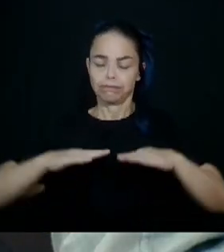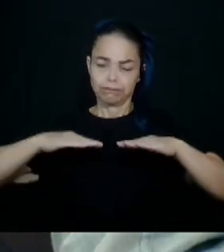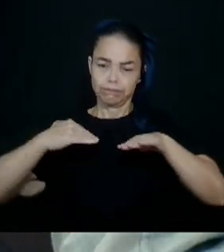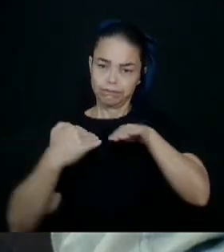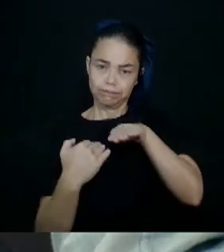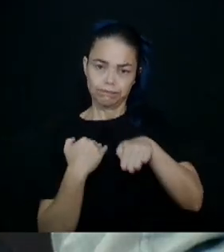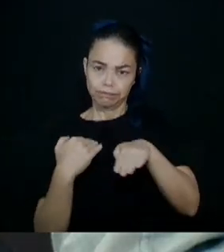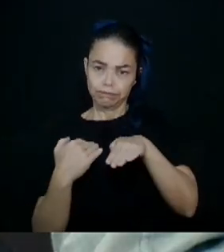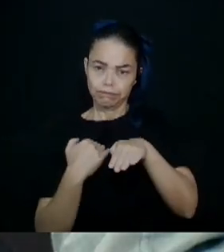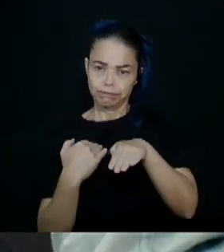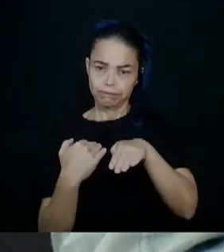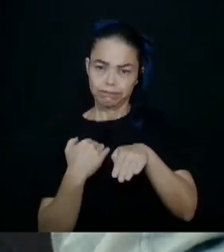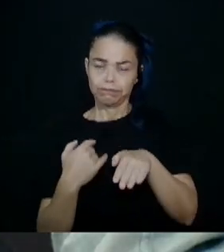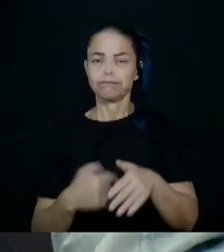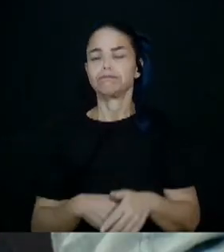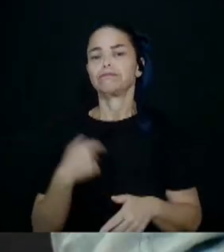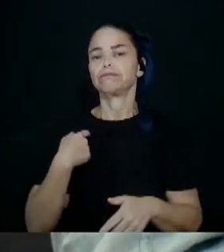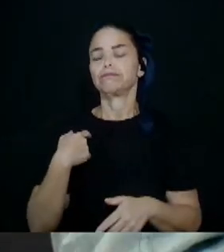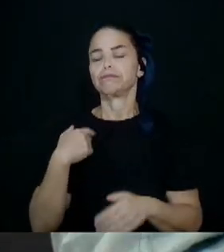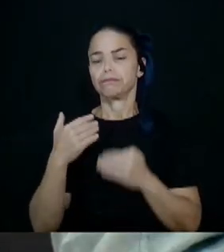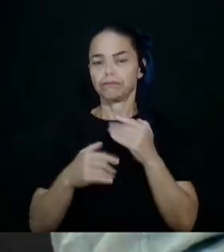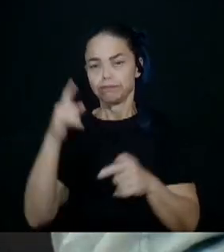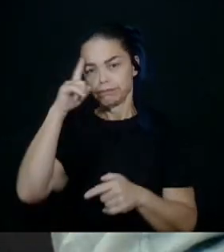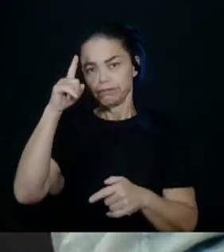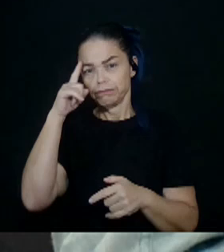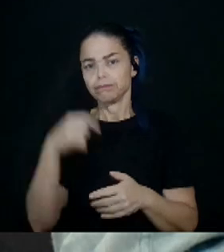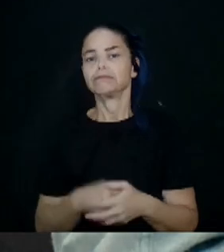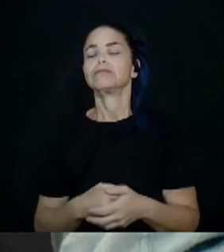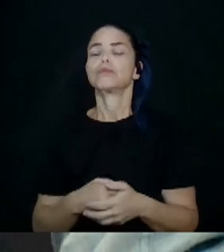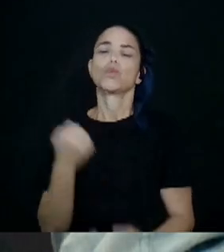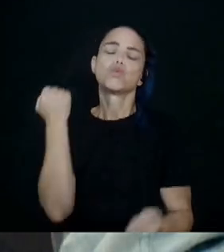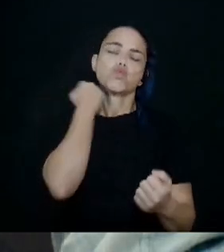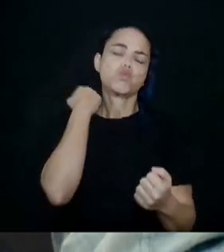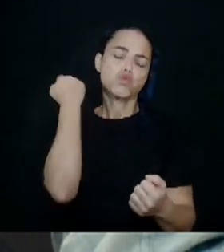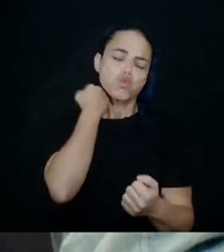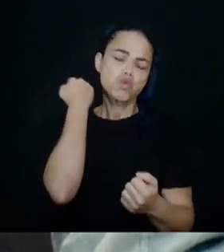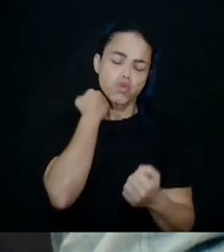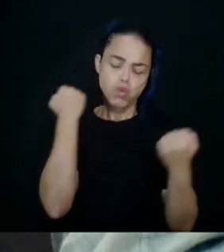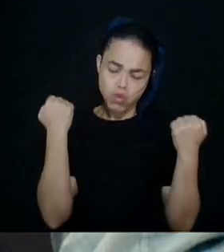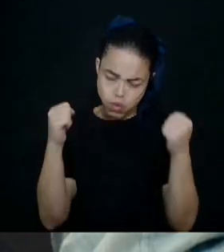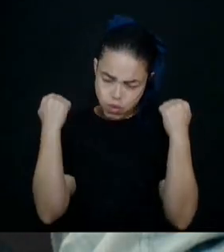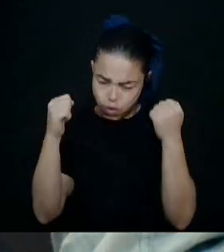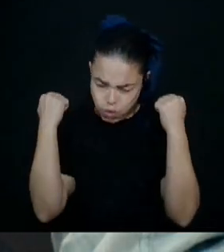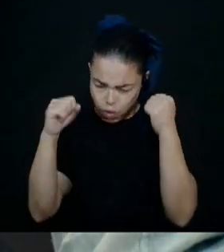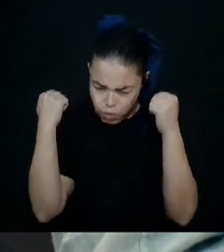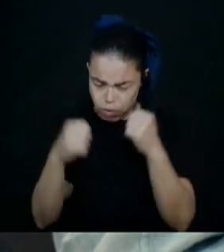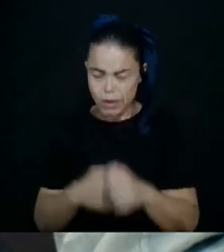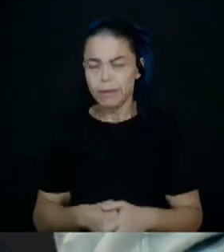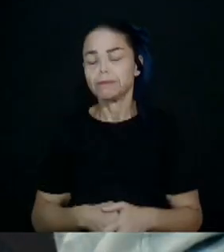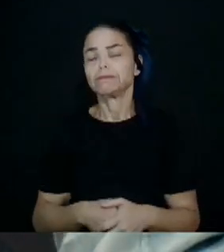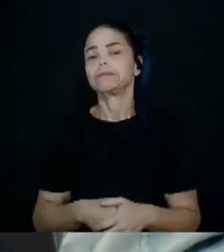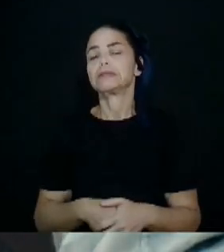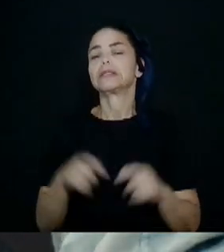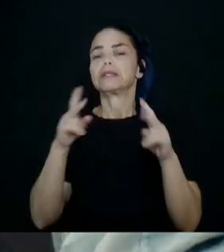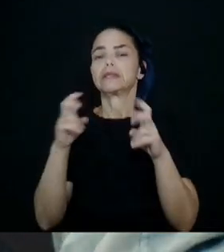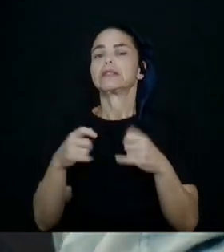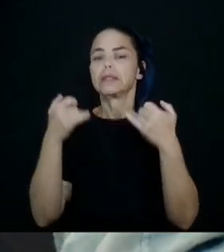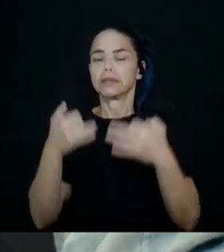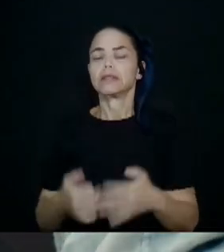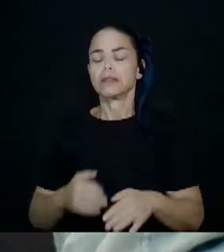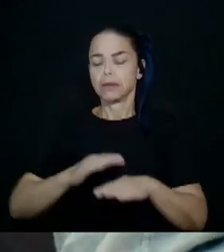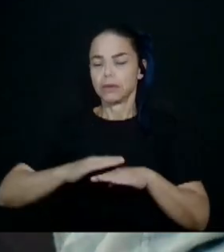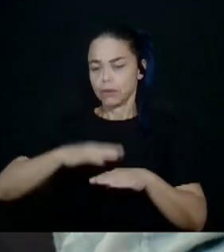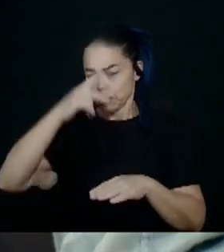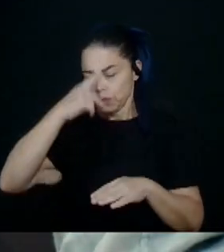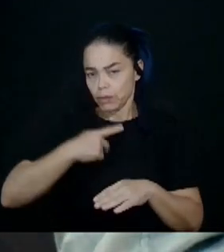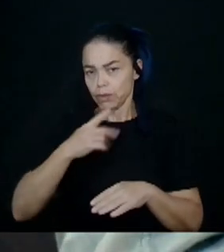Cada dia que passa, as pessoas no trânsito estão mais estressadas. E um ponto que ele trouxe é muito importante porque a gente precisa se autoconhecer. Uhum.